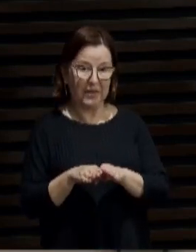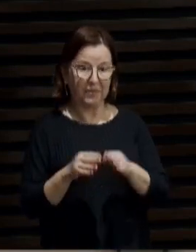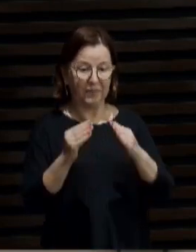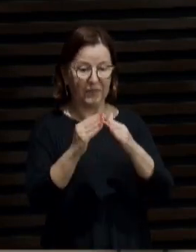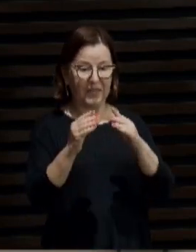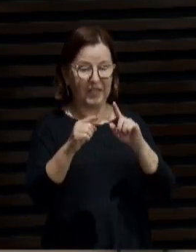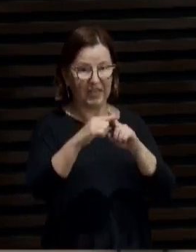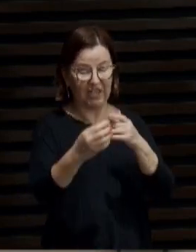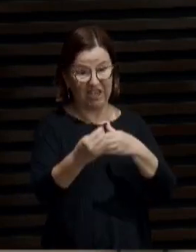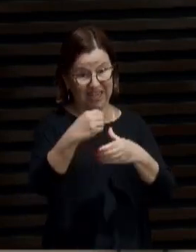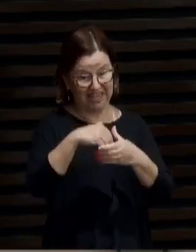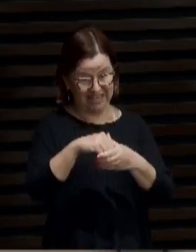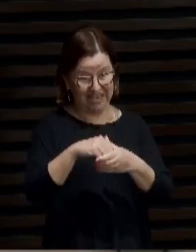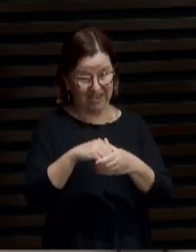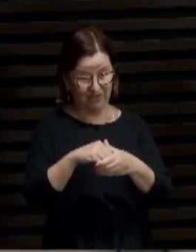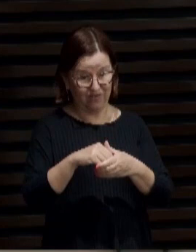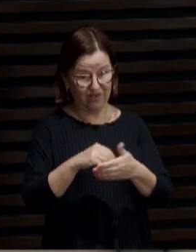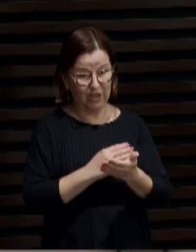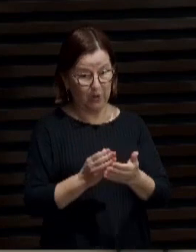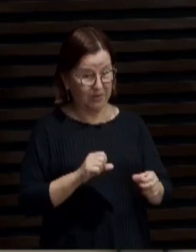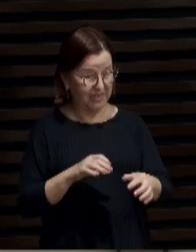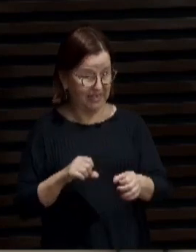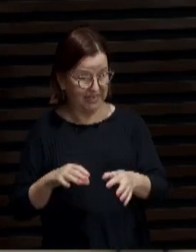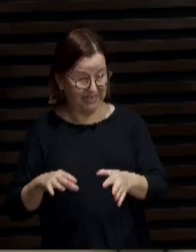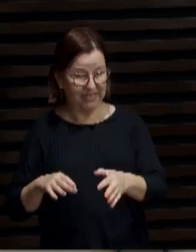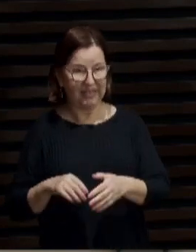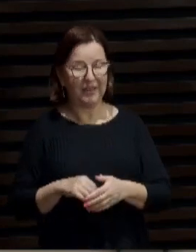falaciosos e libertinos que necessitavam de correção.